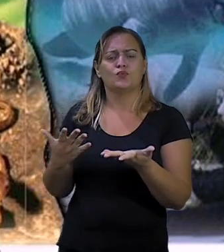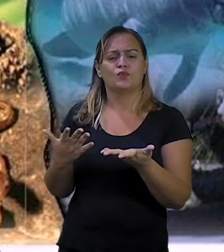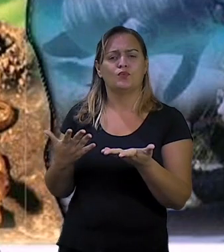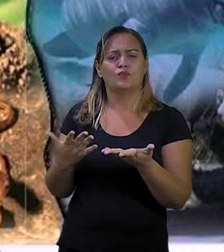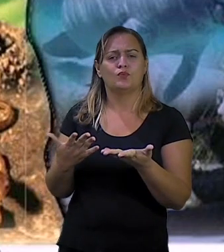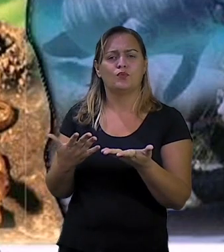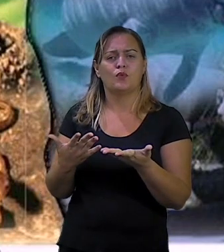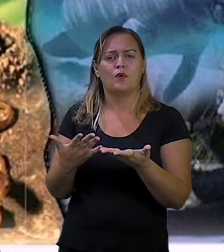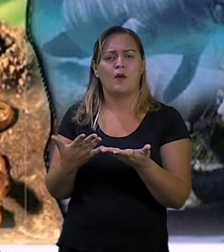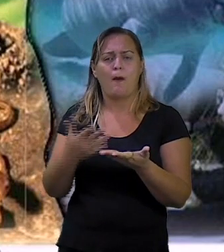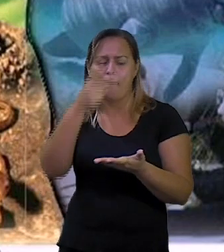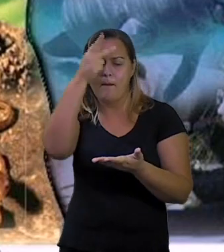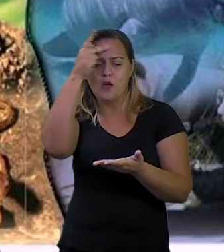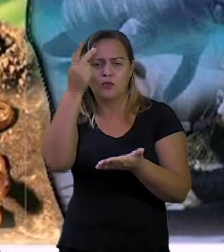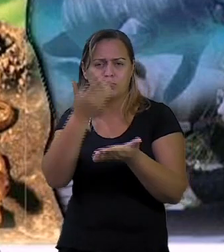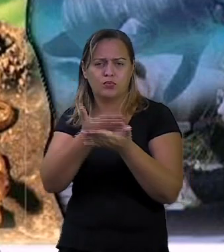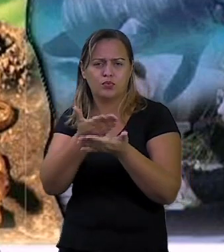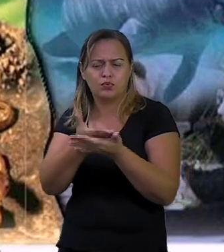cientistas